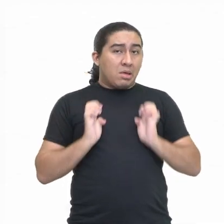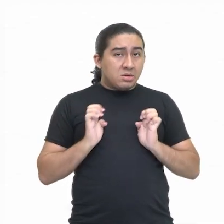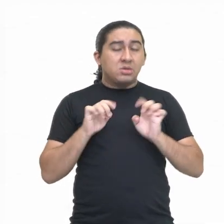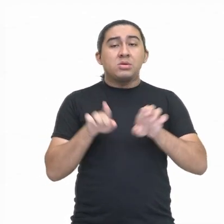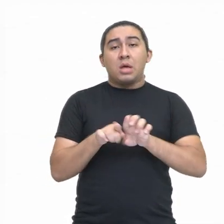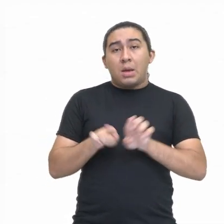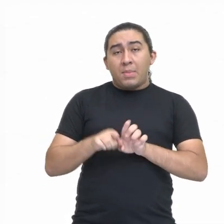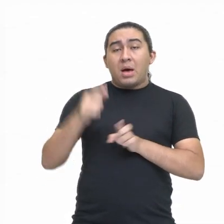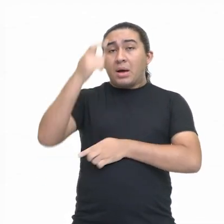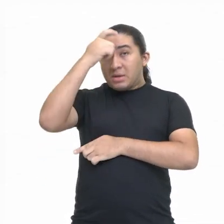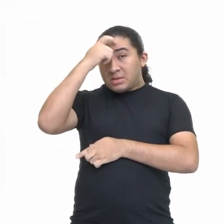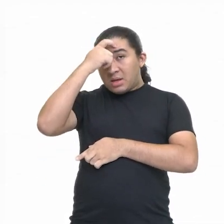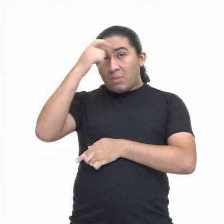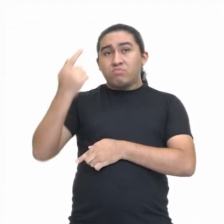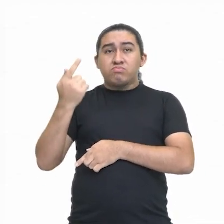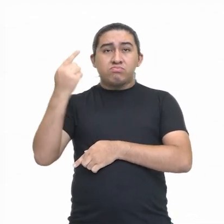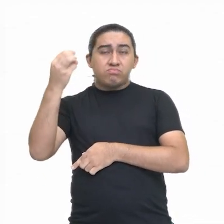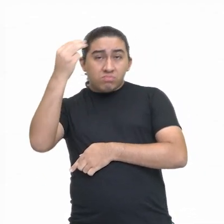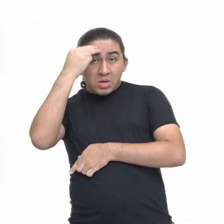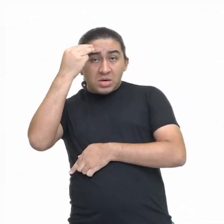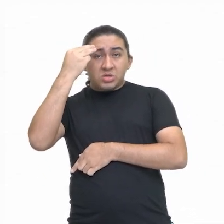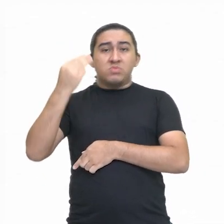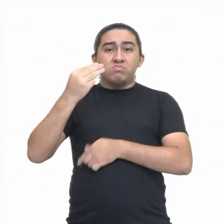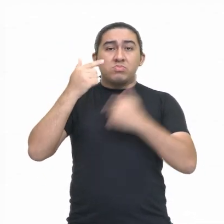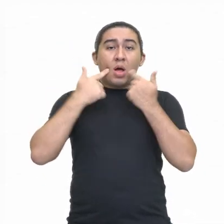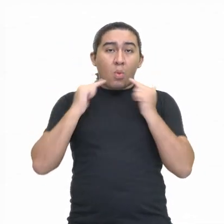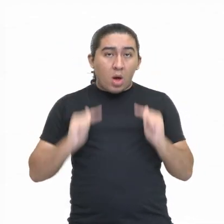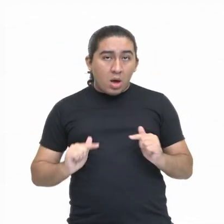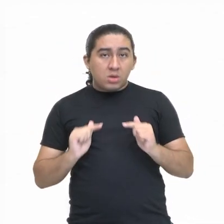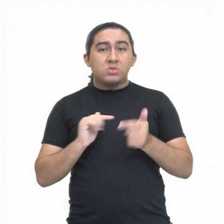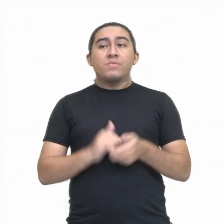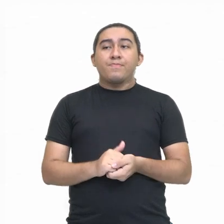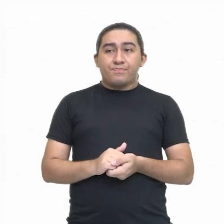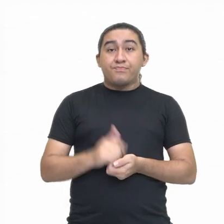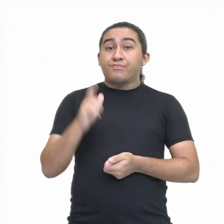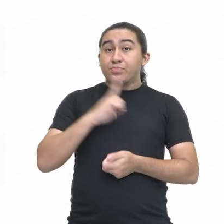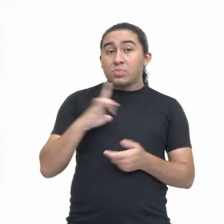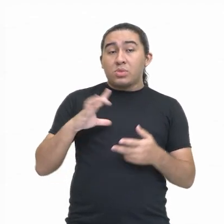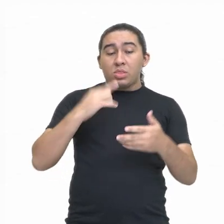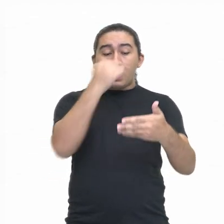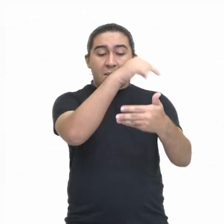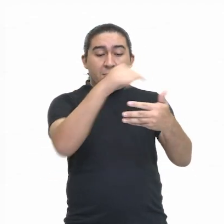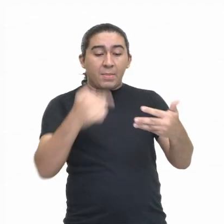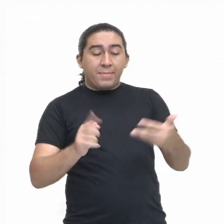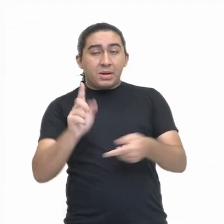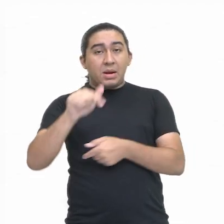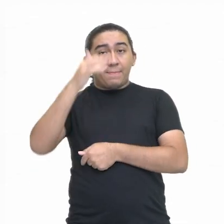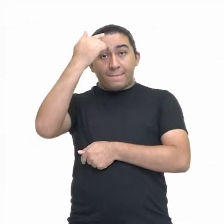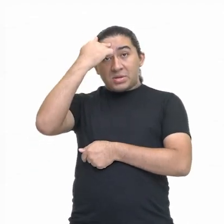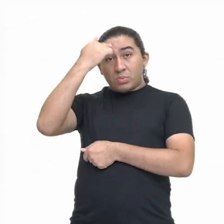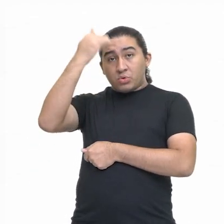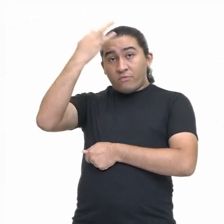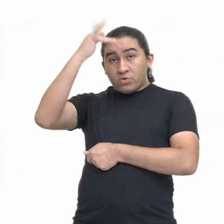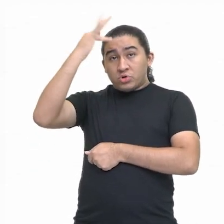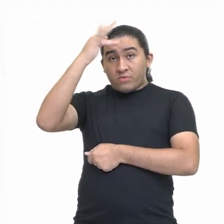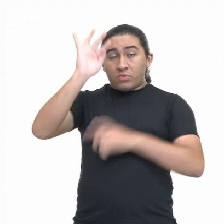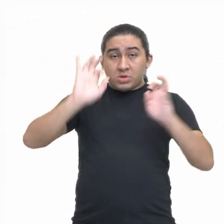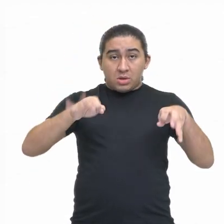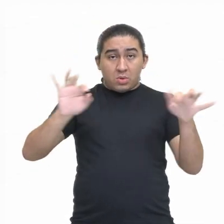razão, a mente, a linguagem. Tudo isso então faz parte, compõe aí o pensamento